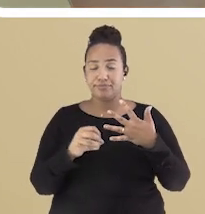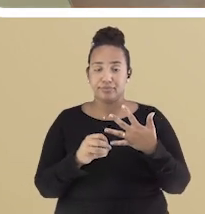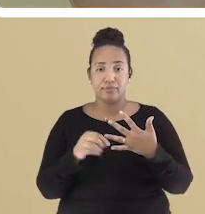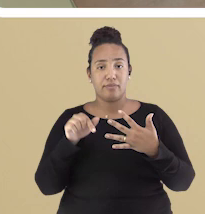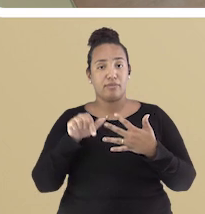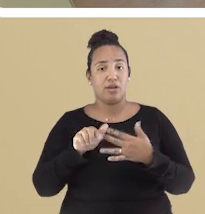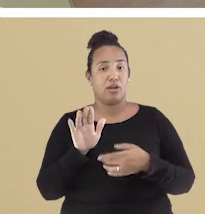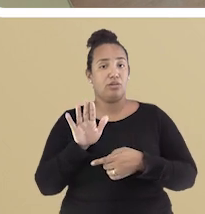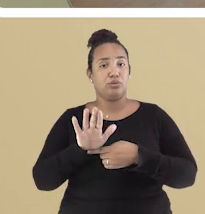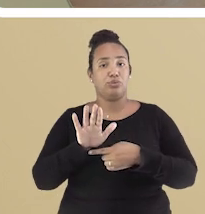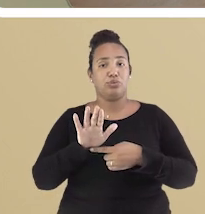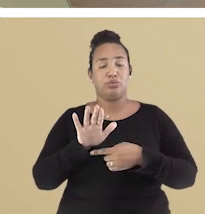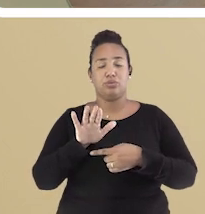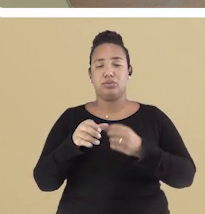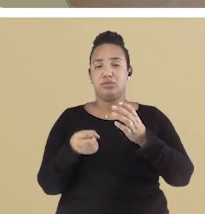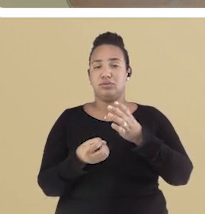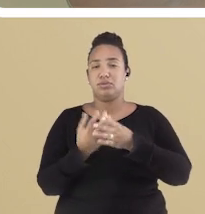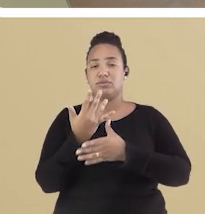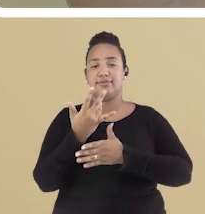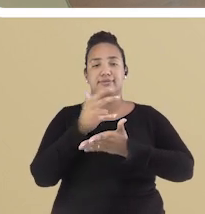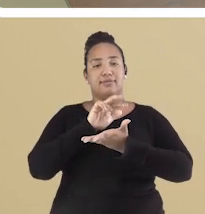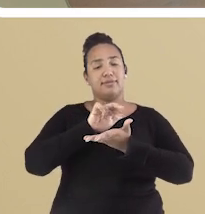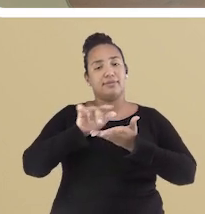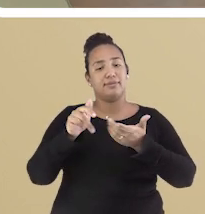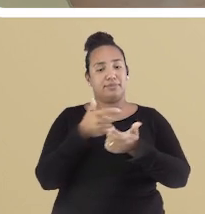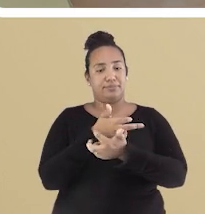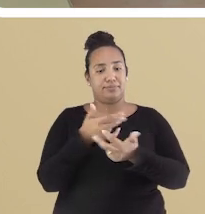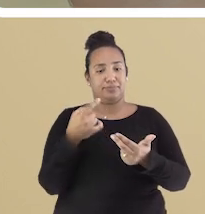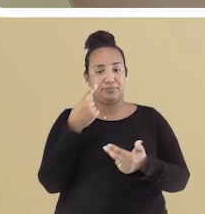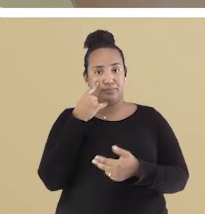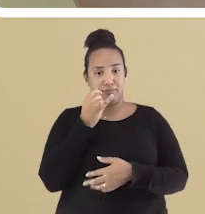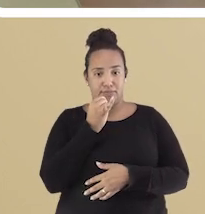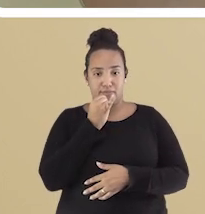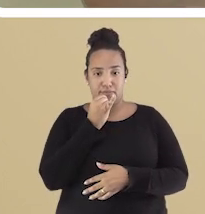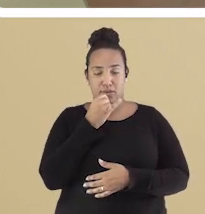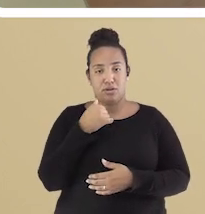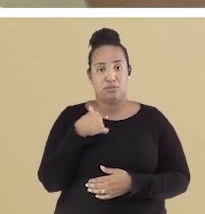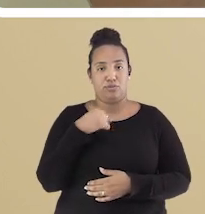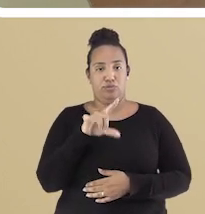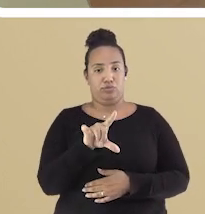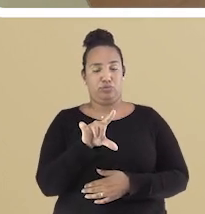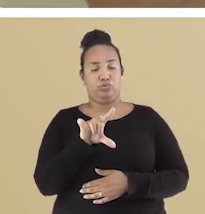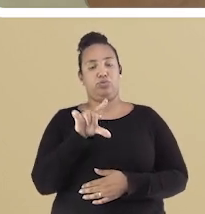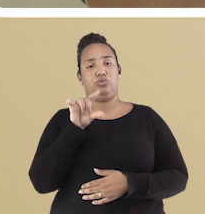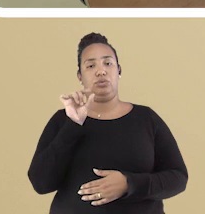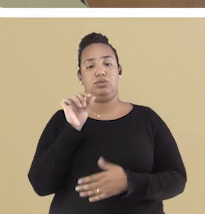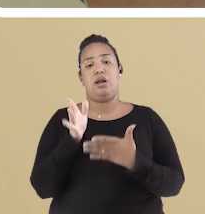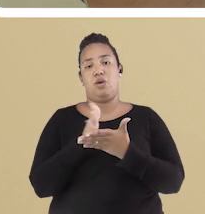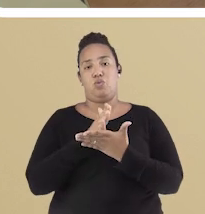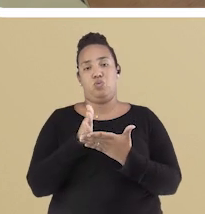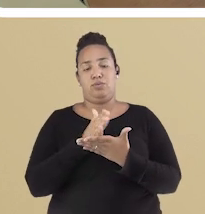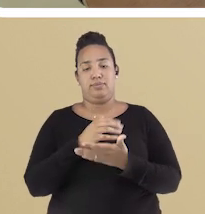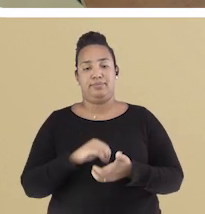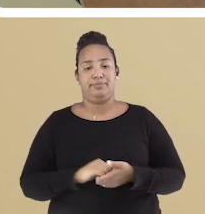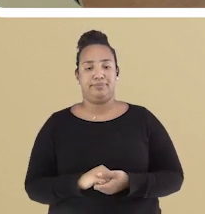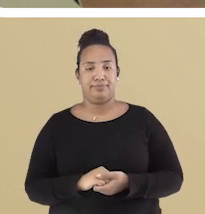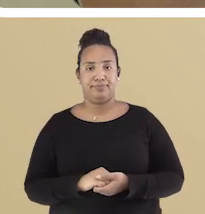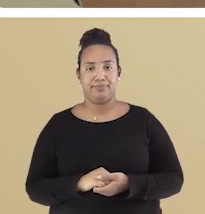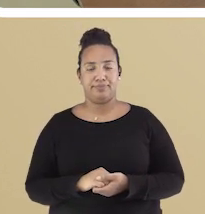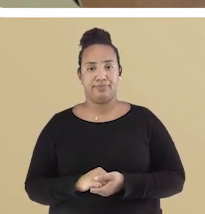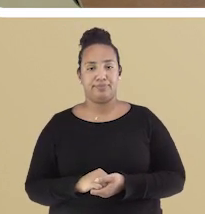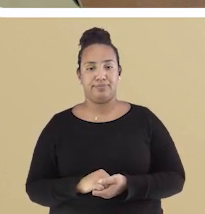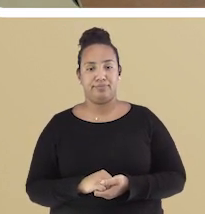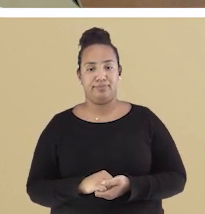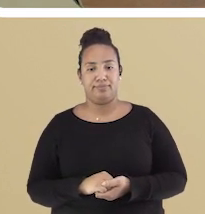nós não uma infinidade de possibilidades na criação musical Vamos mostrar um exemplo para vocês eu vou escolher uma dessas